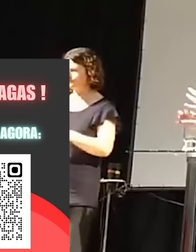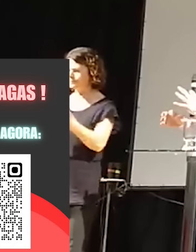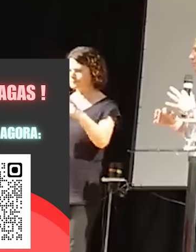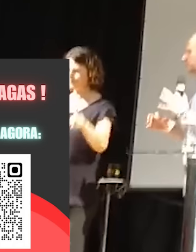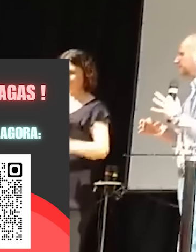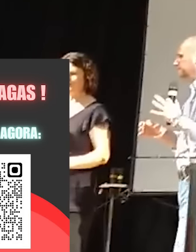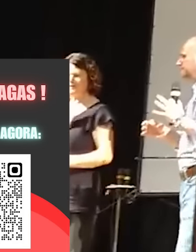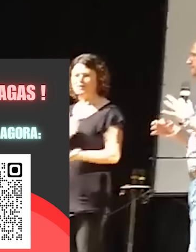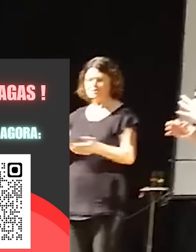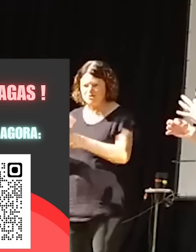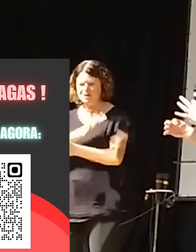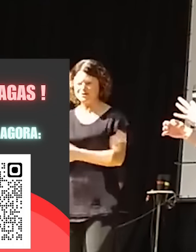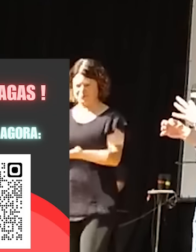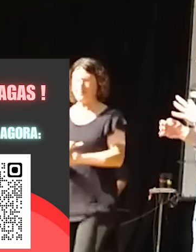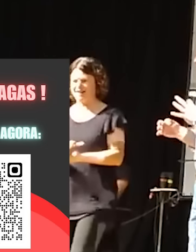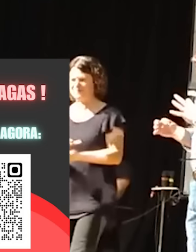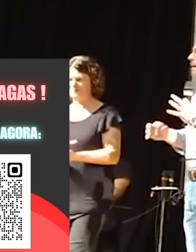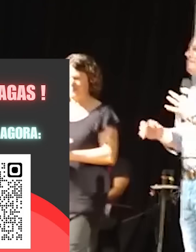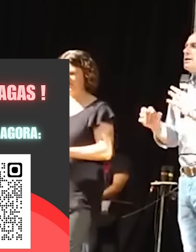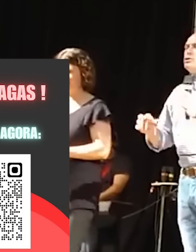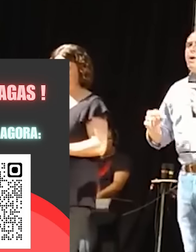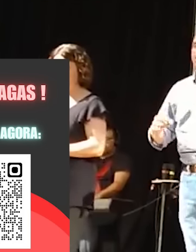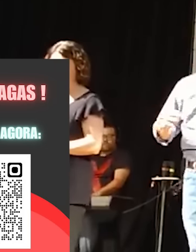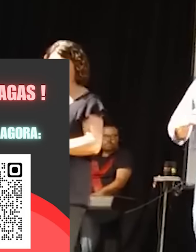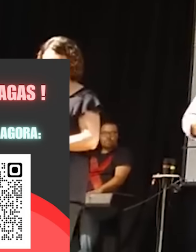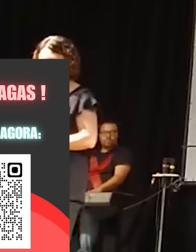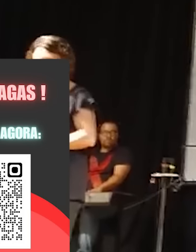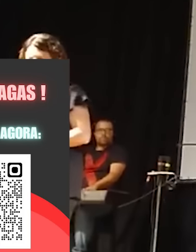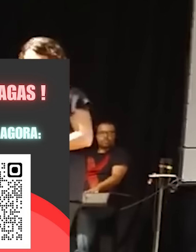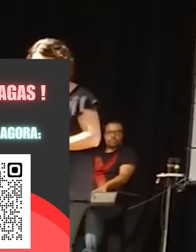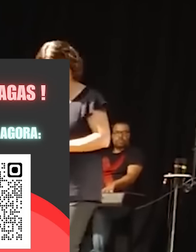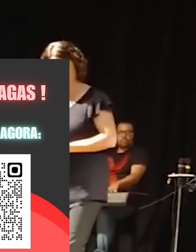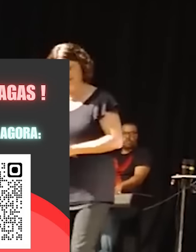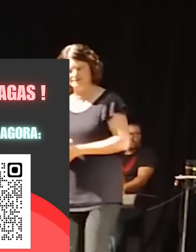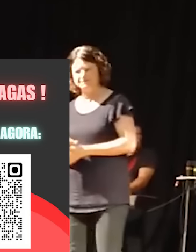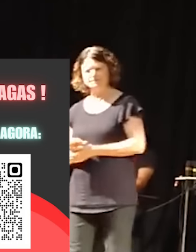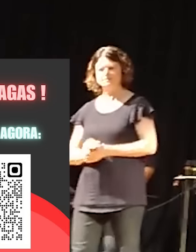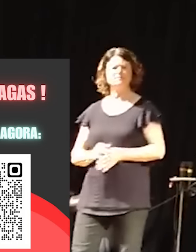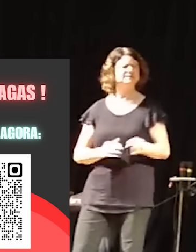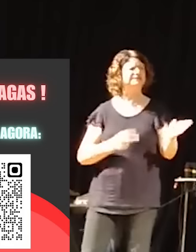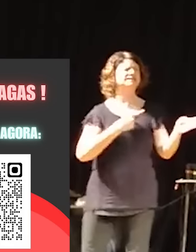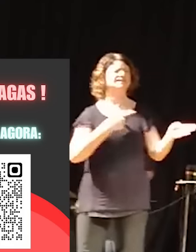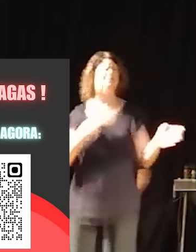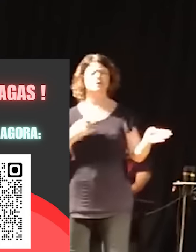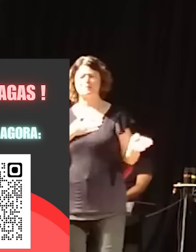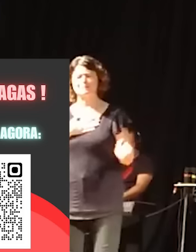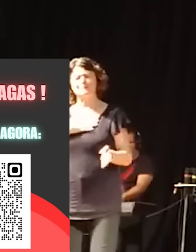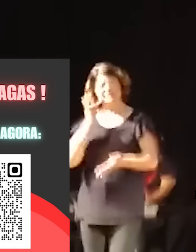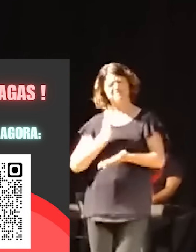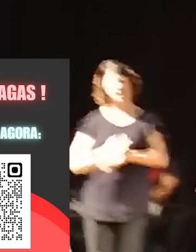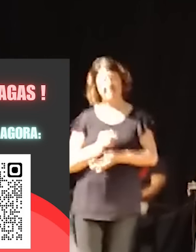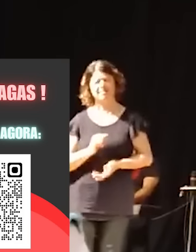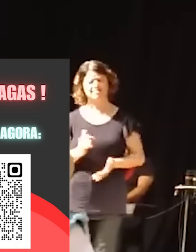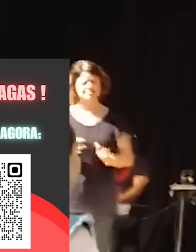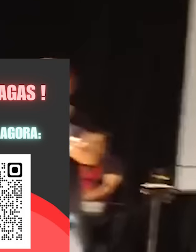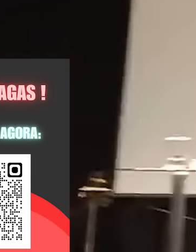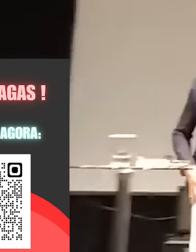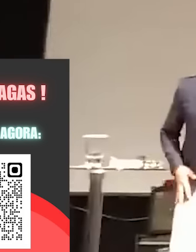fé só isso pastor a minha fé é pequena ó